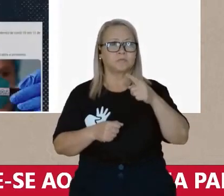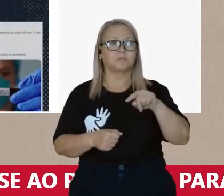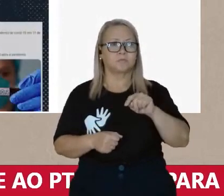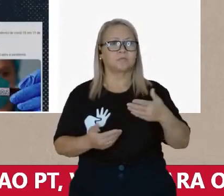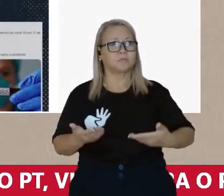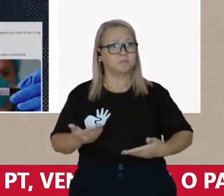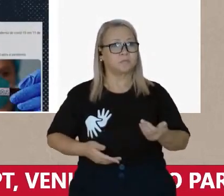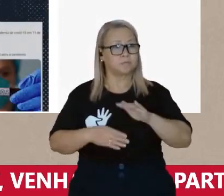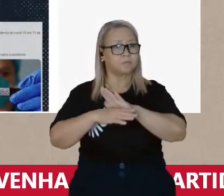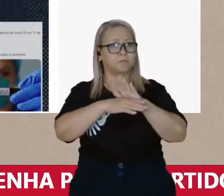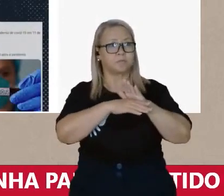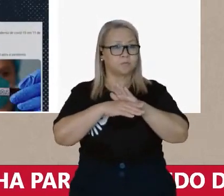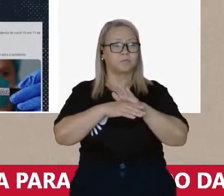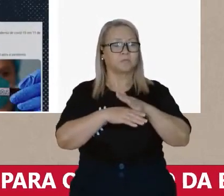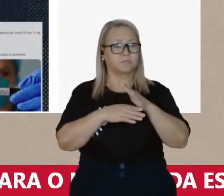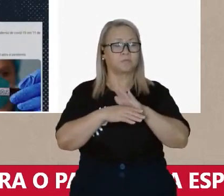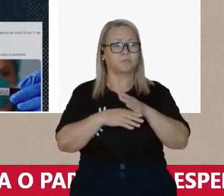alguma coisa, e acabou servindo agora.